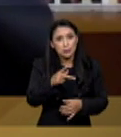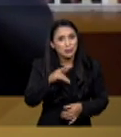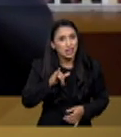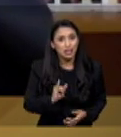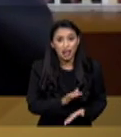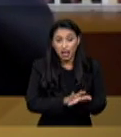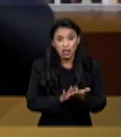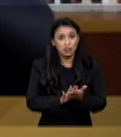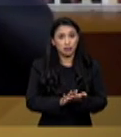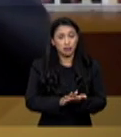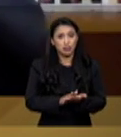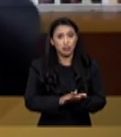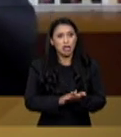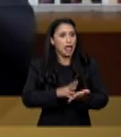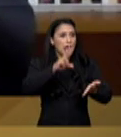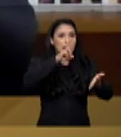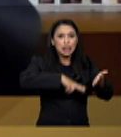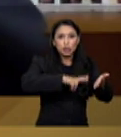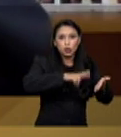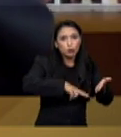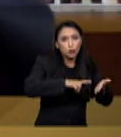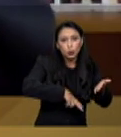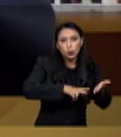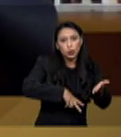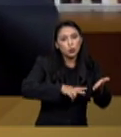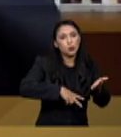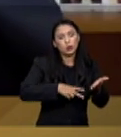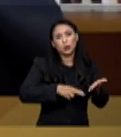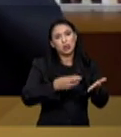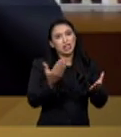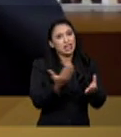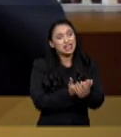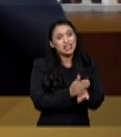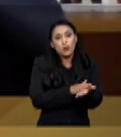nem mesmo a leitura do requerimento em plenário.